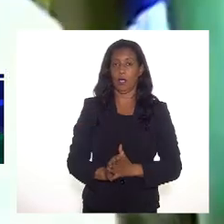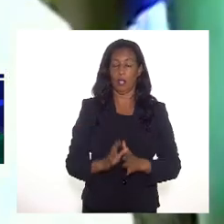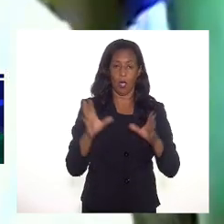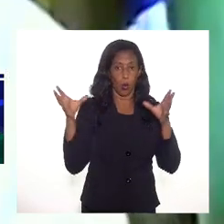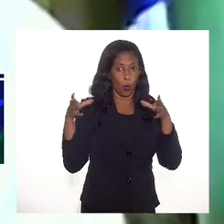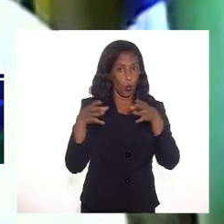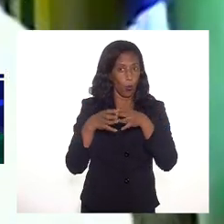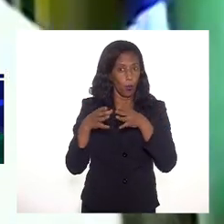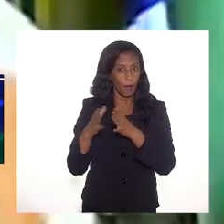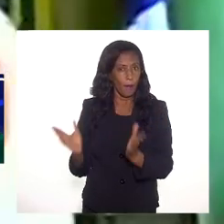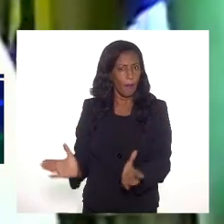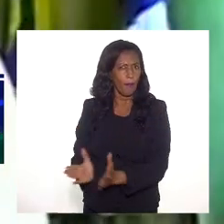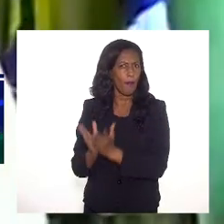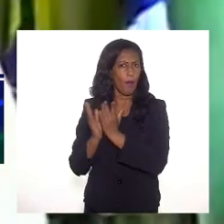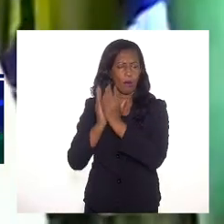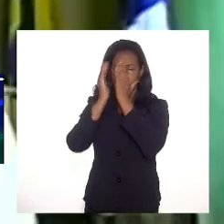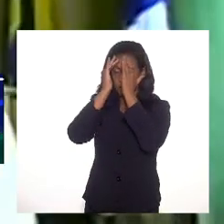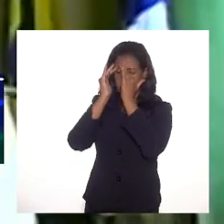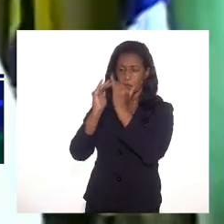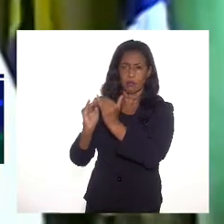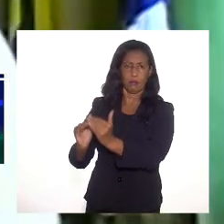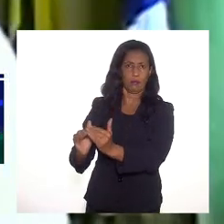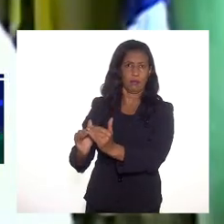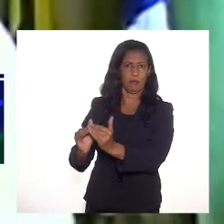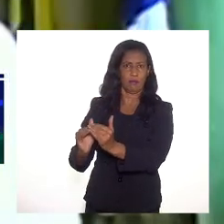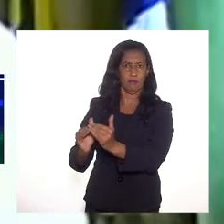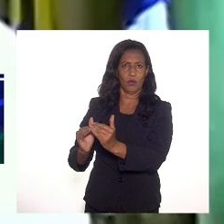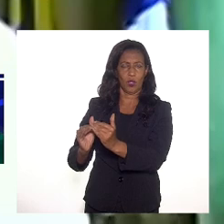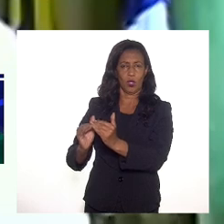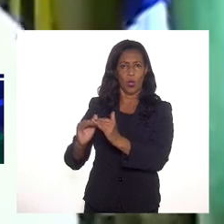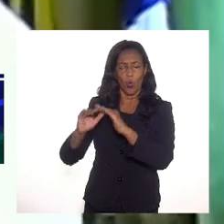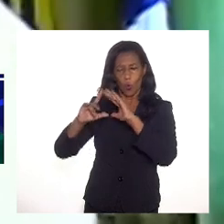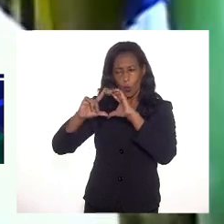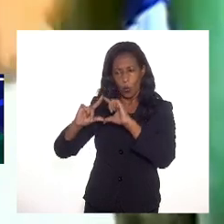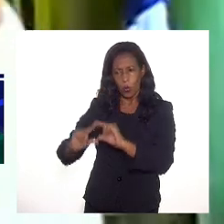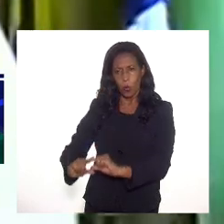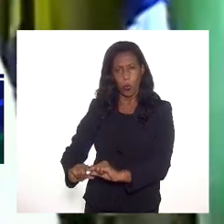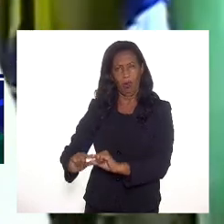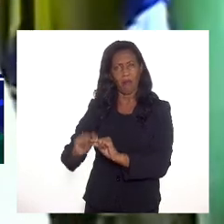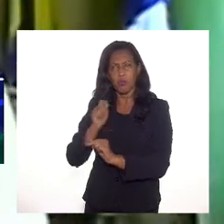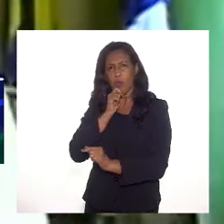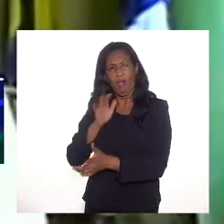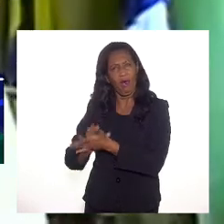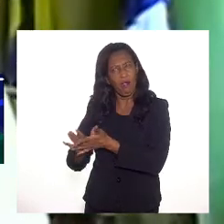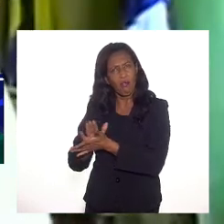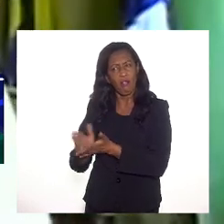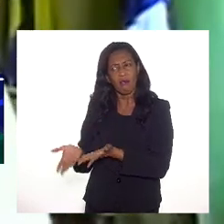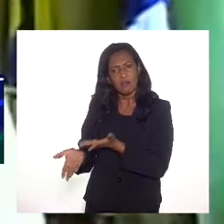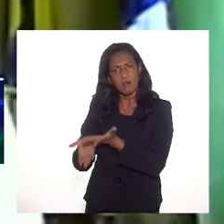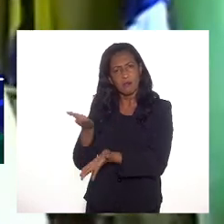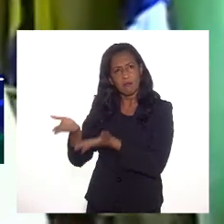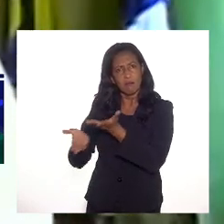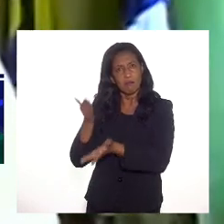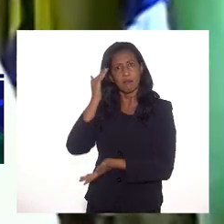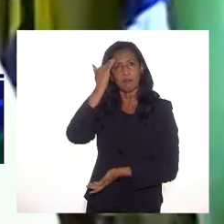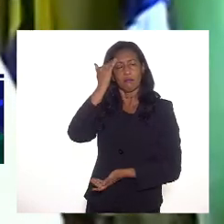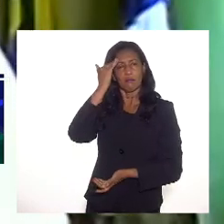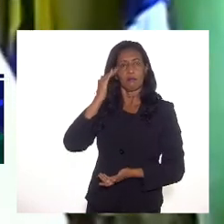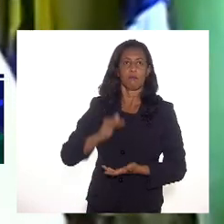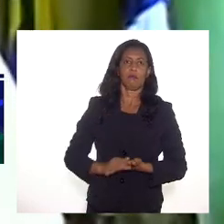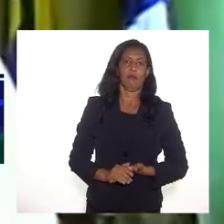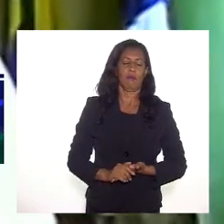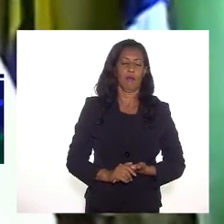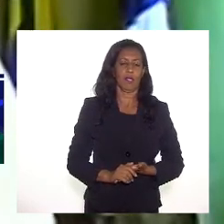comunidade carente tem que ser respeitada, o menos favorecido tem que ser respeitado. E o entendimento